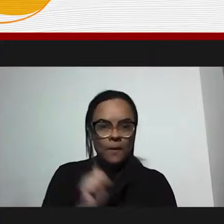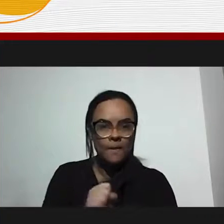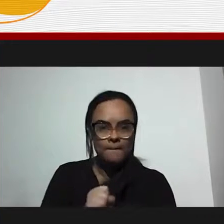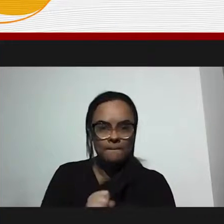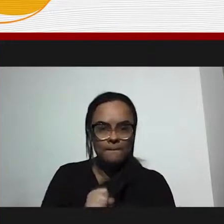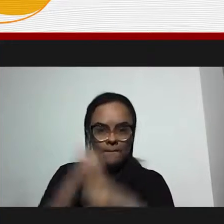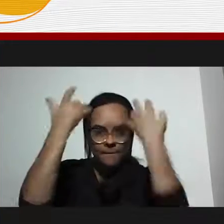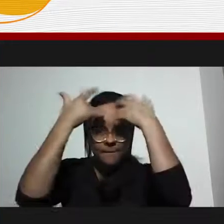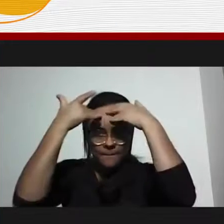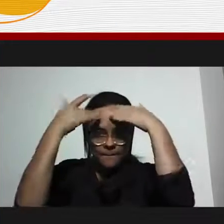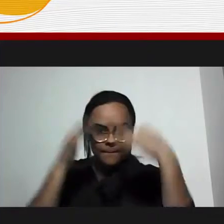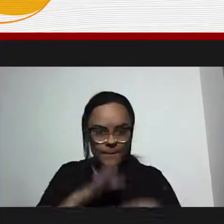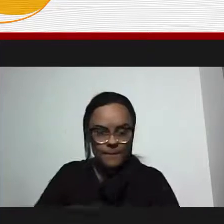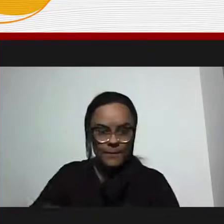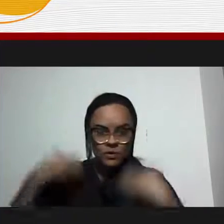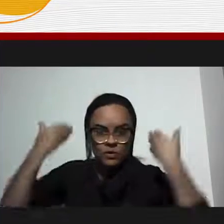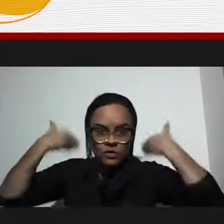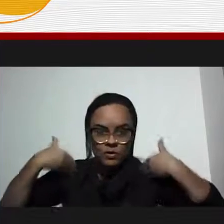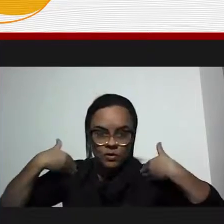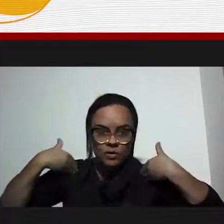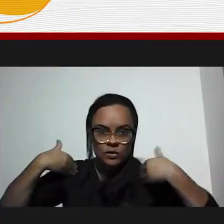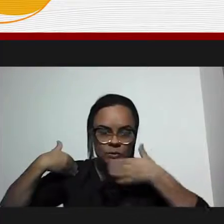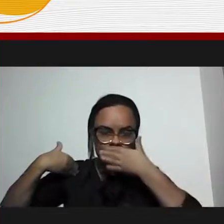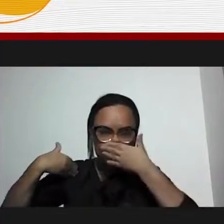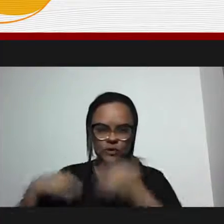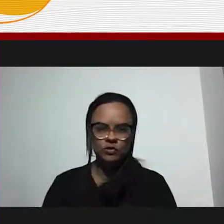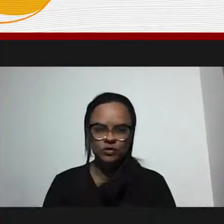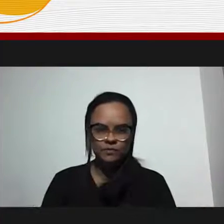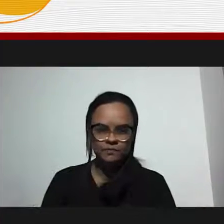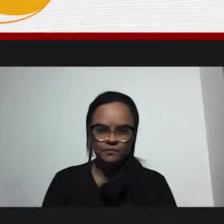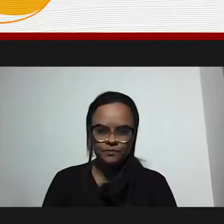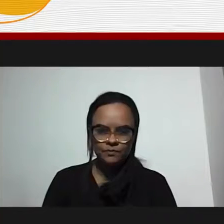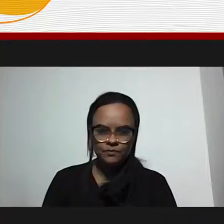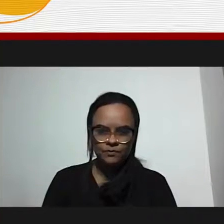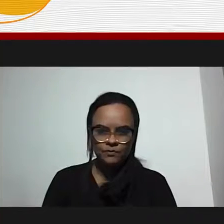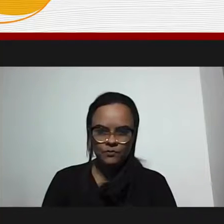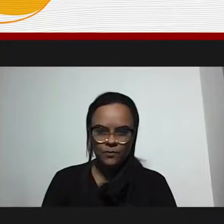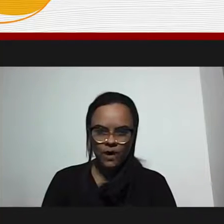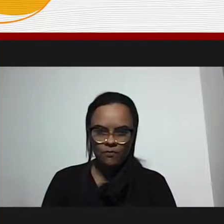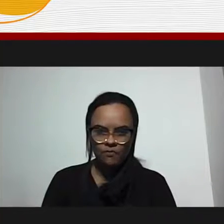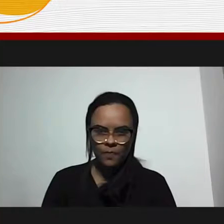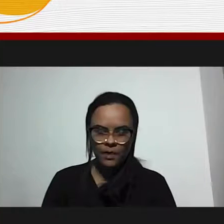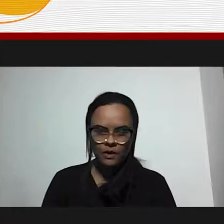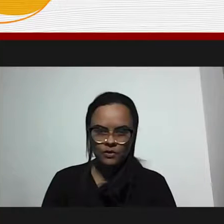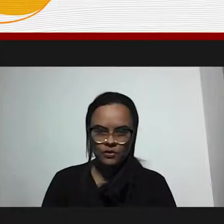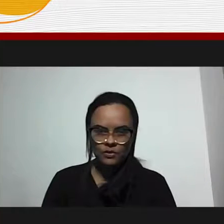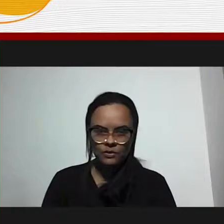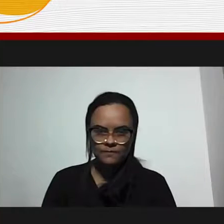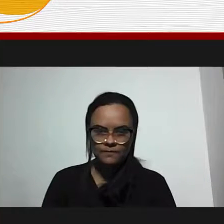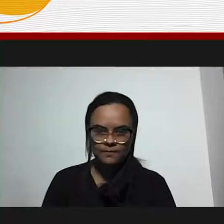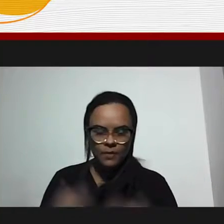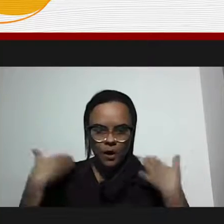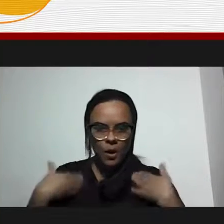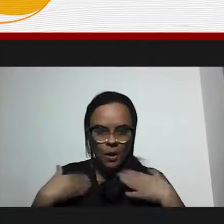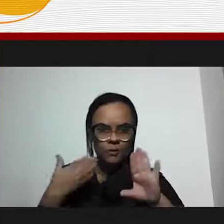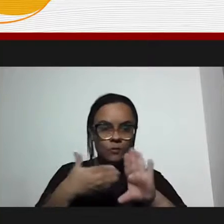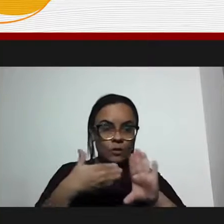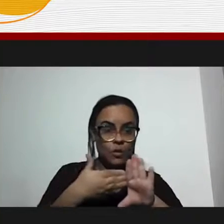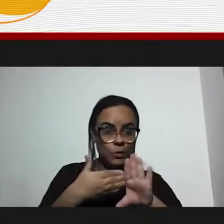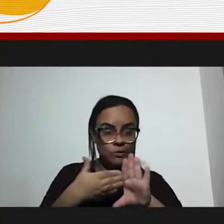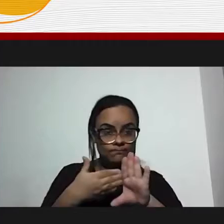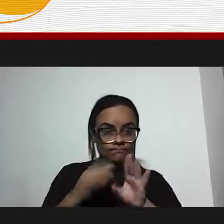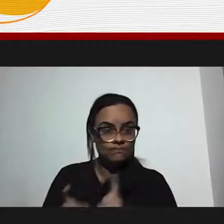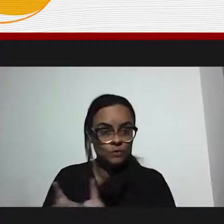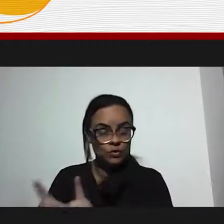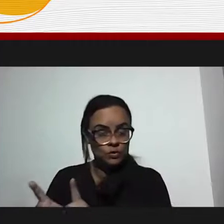infantil. Atrás de mim tem, eu tô na sala aqui de jantar de casa, atrás de mim tem a porta do quarto, as portas